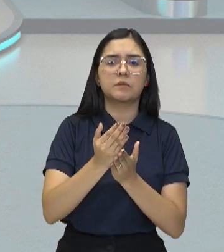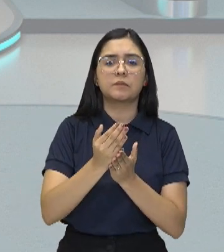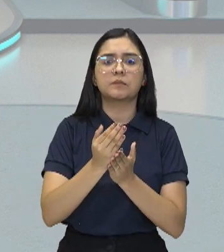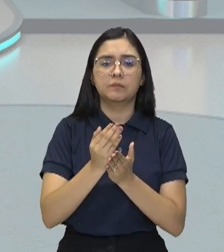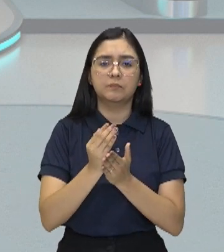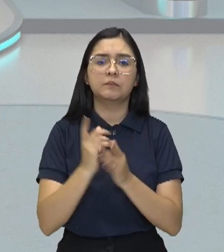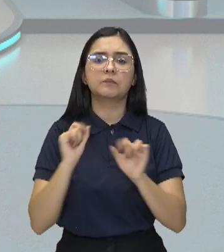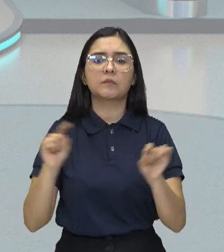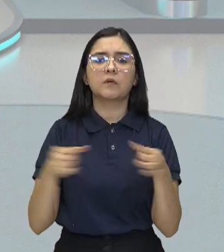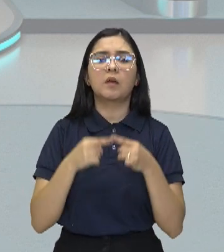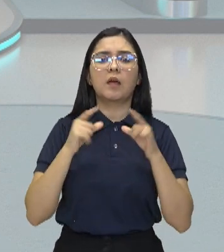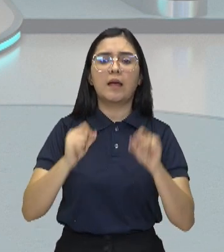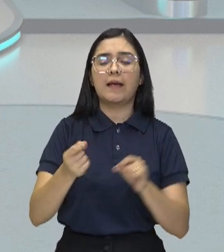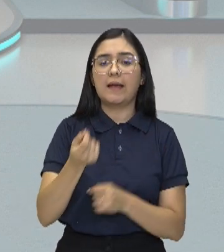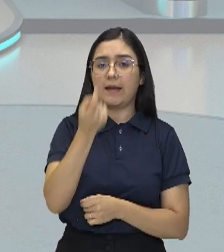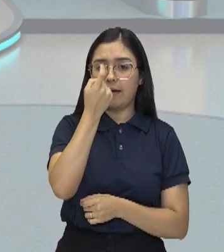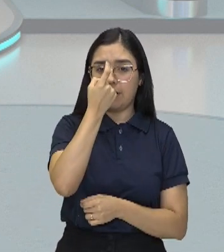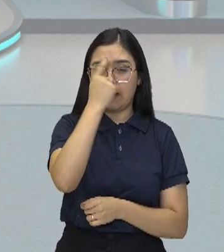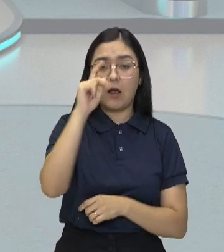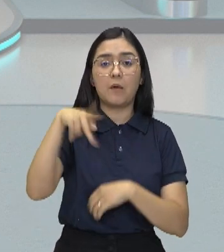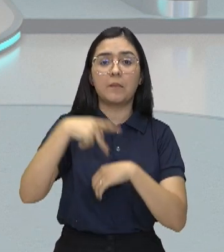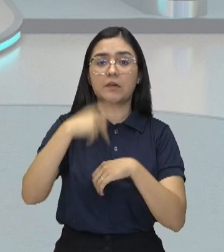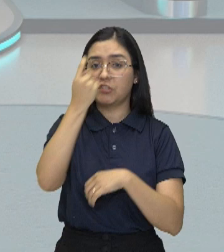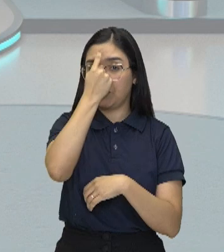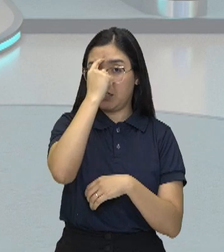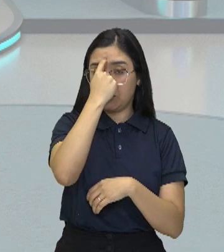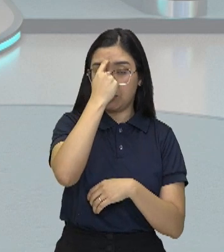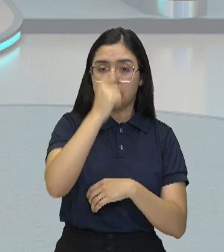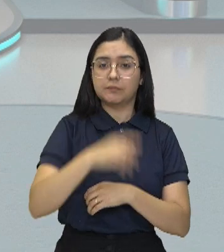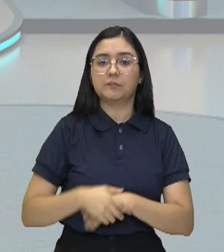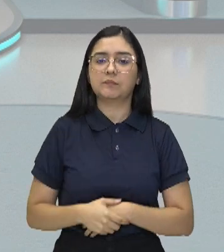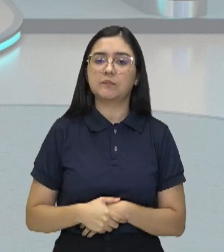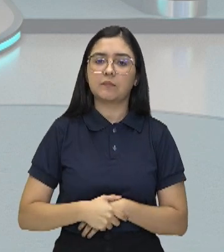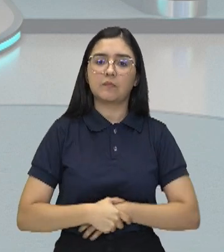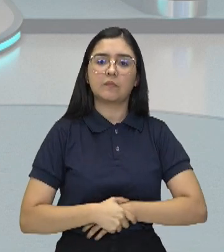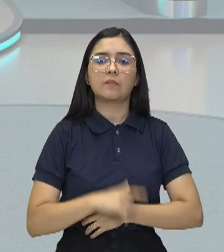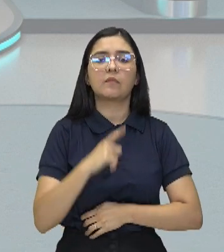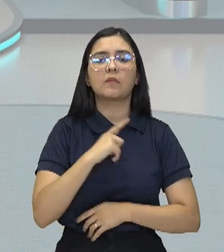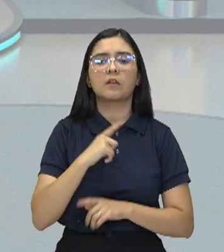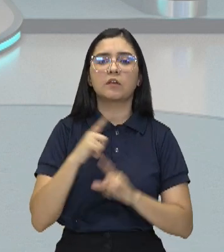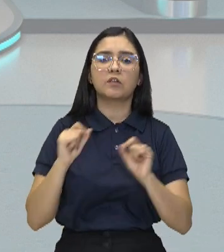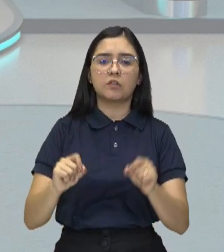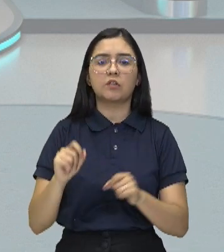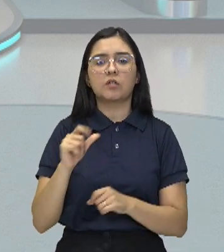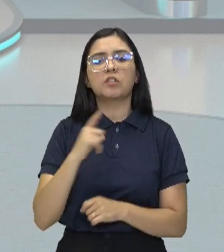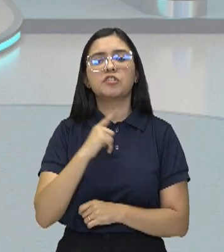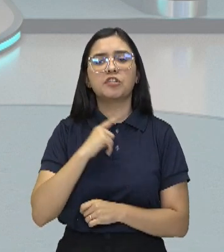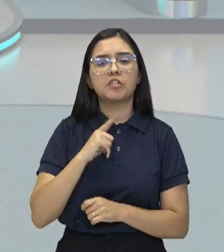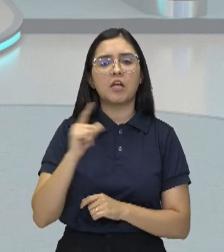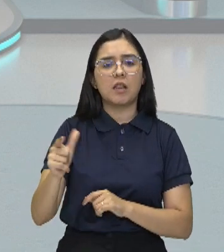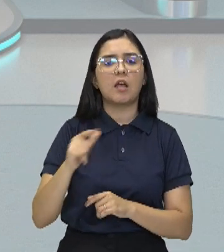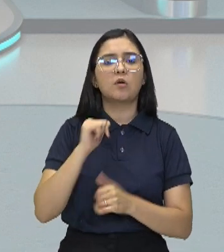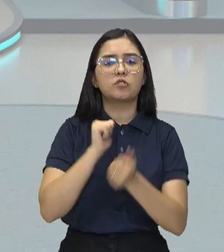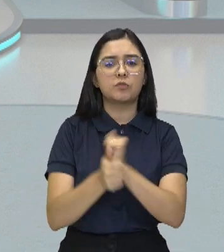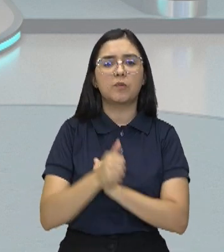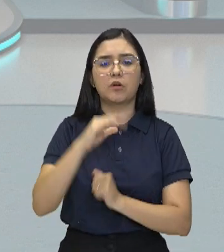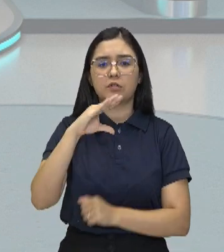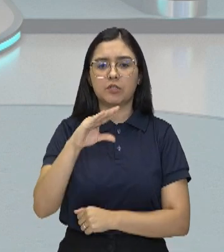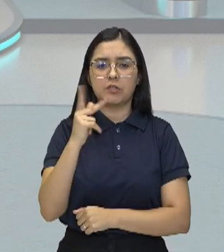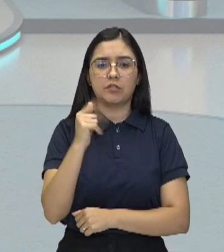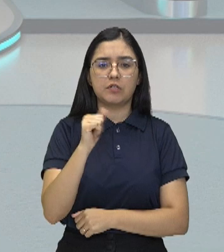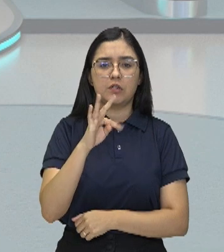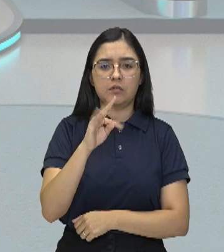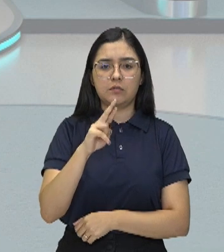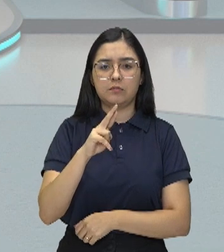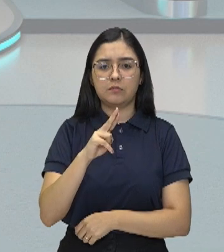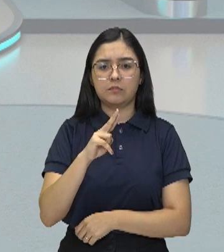frequentemente associadas ao país da Índia, onde um jogo chamado chaturanga era praticado. Então, como